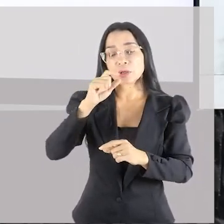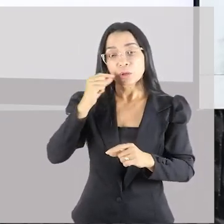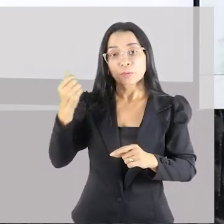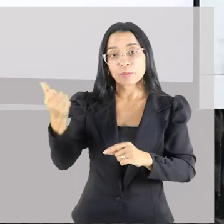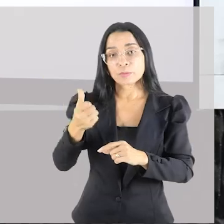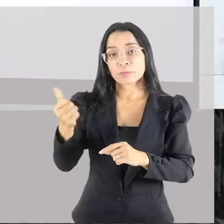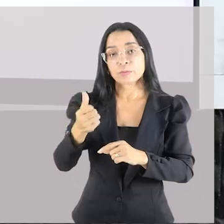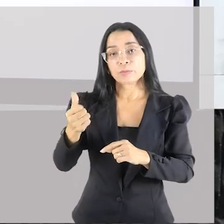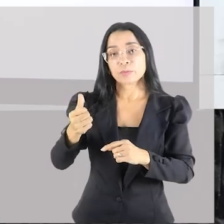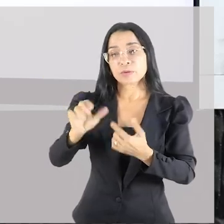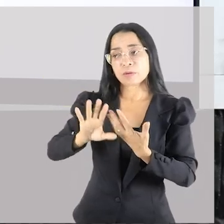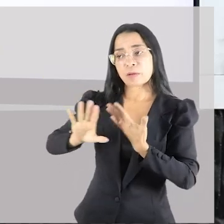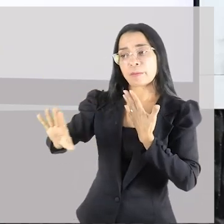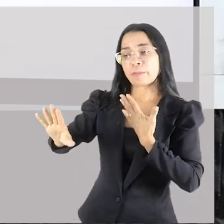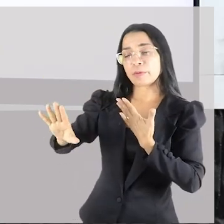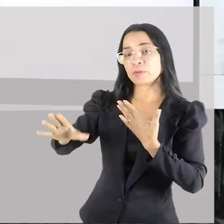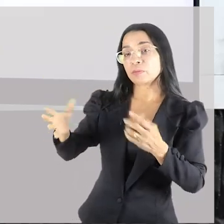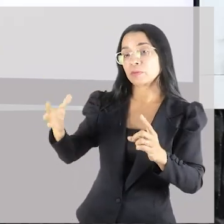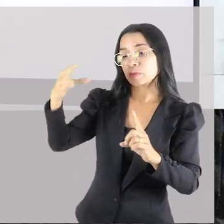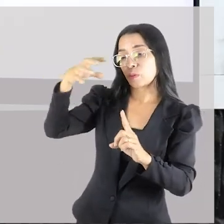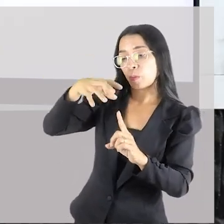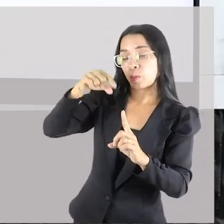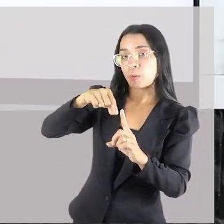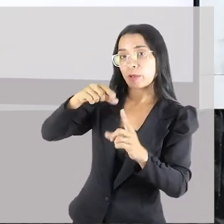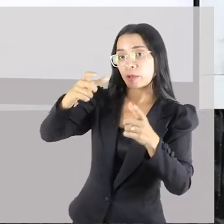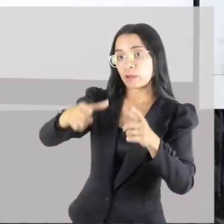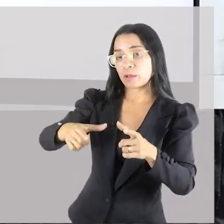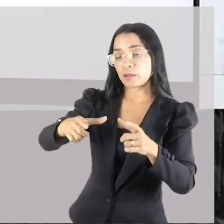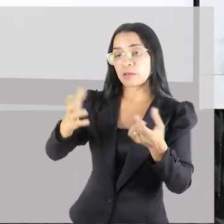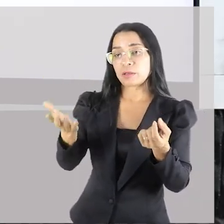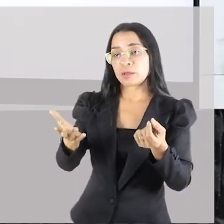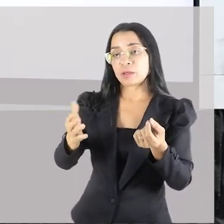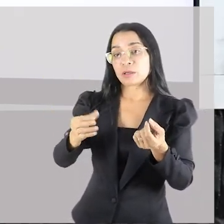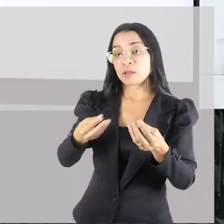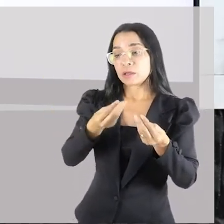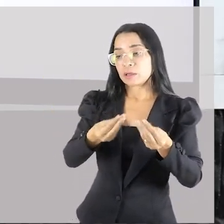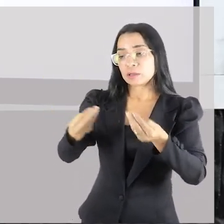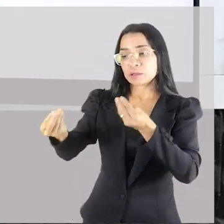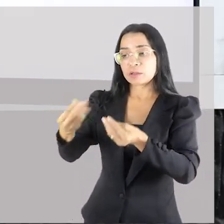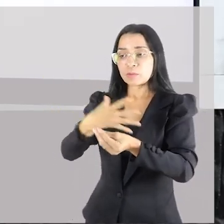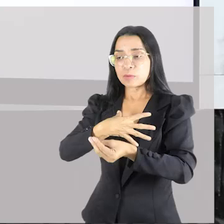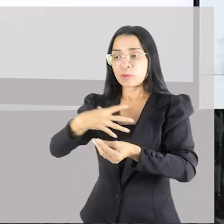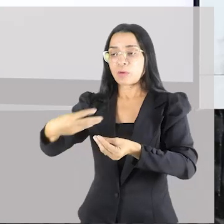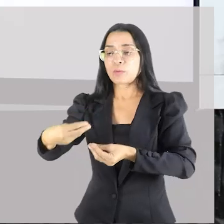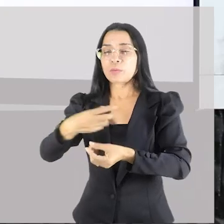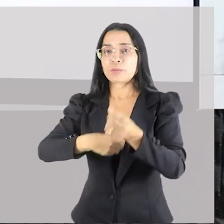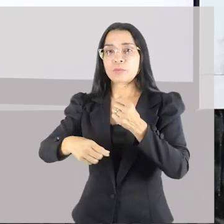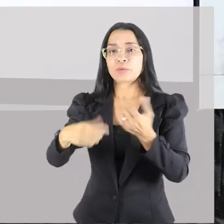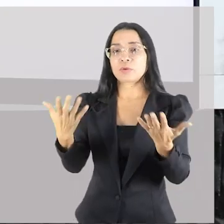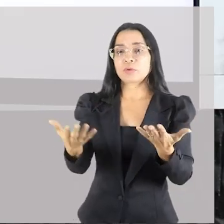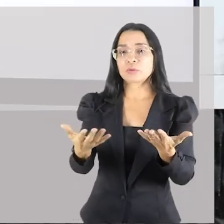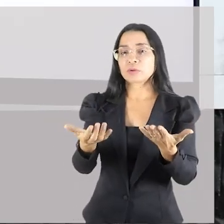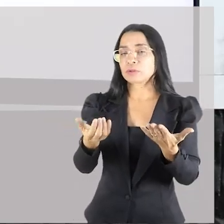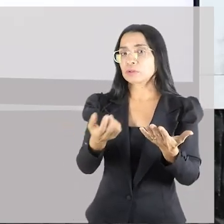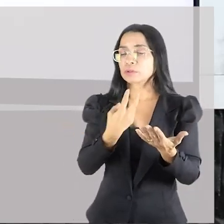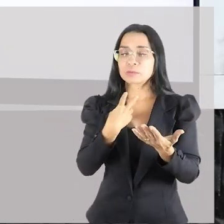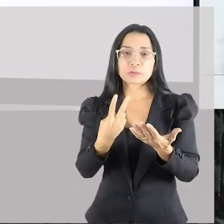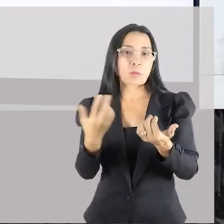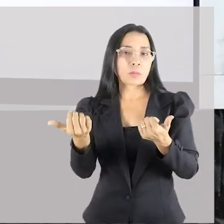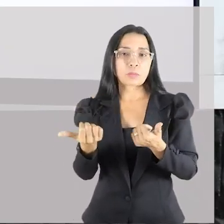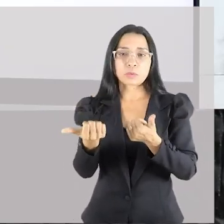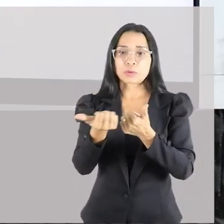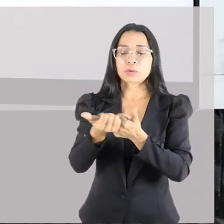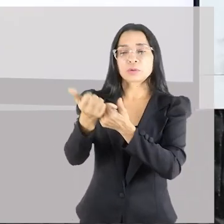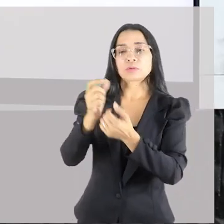do trono. Ele abdicou o seu trono em favor do seu filho, que a gente vai ver que não podia assumir, tinha algumas questões legais